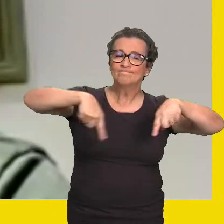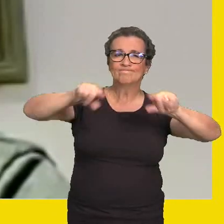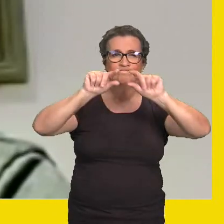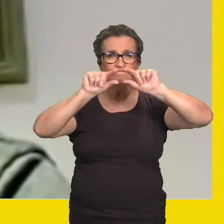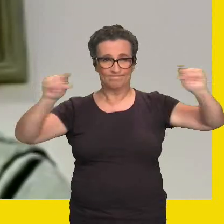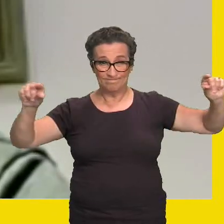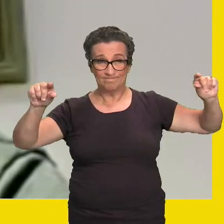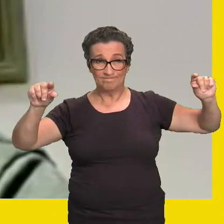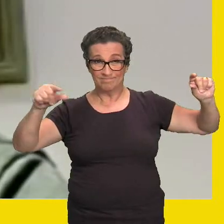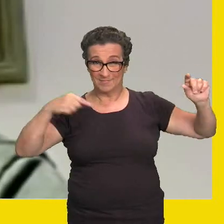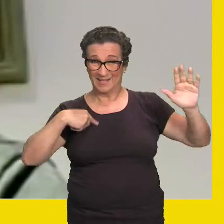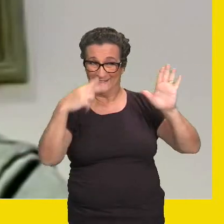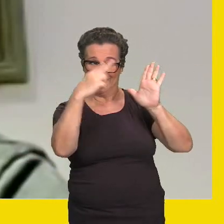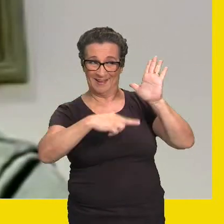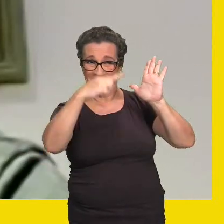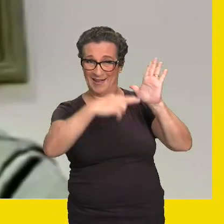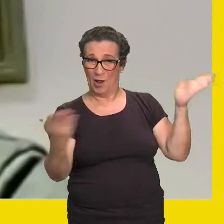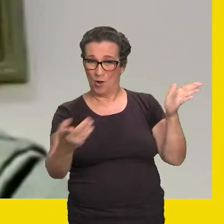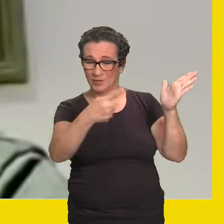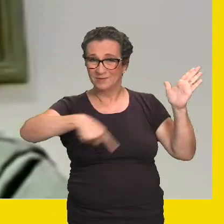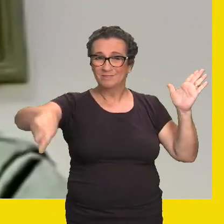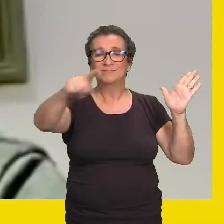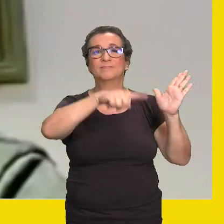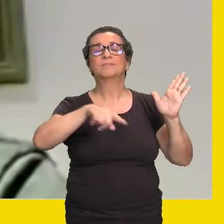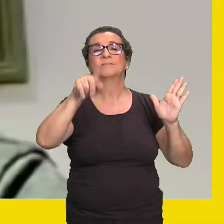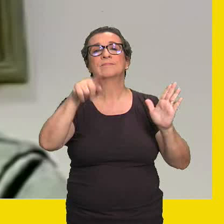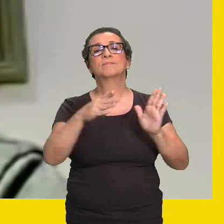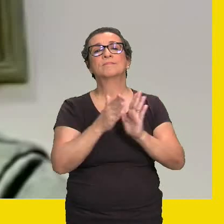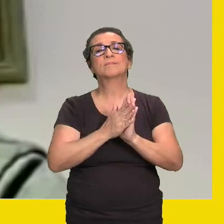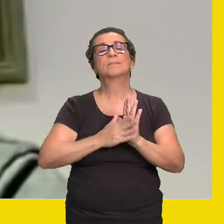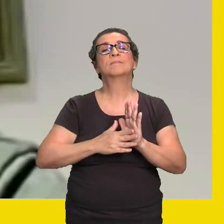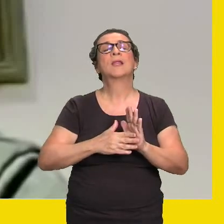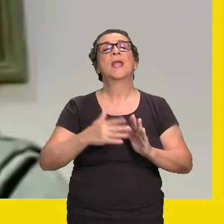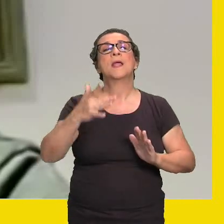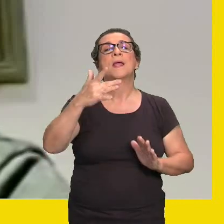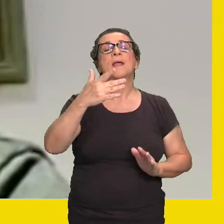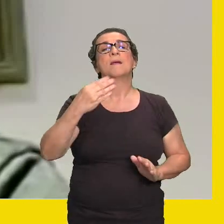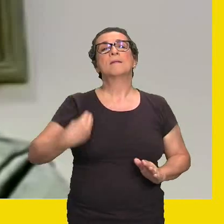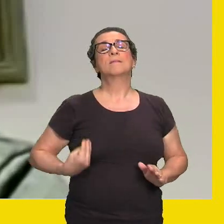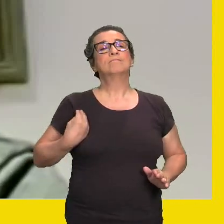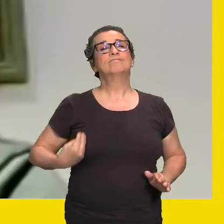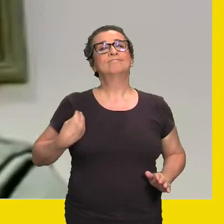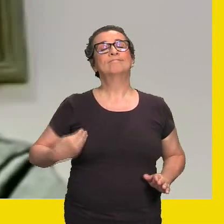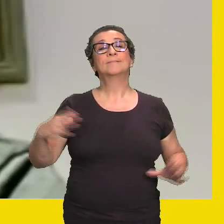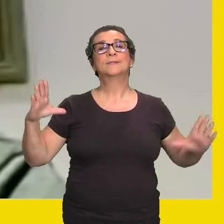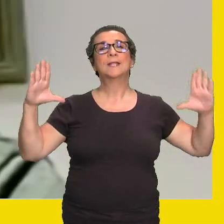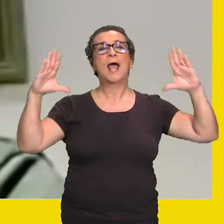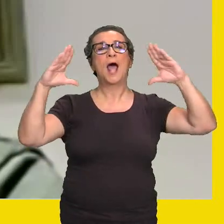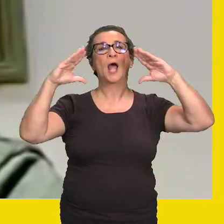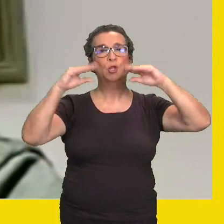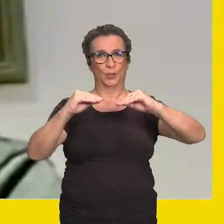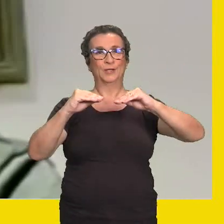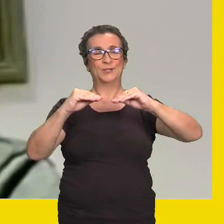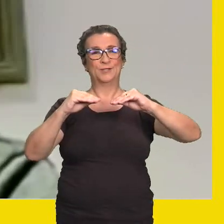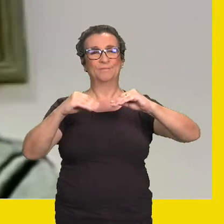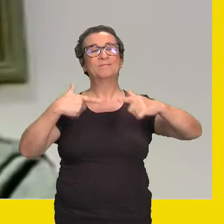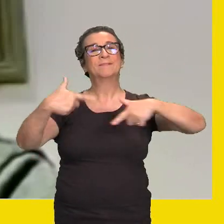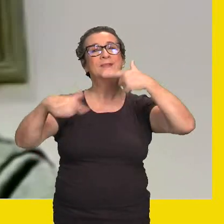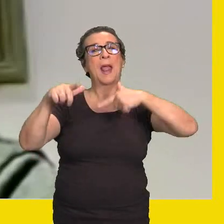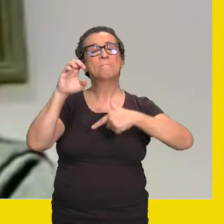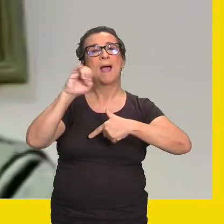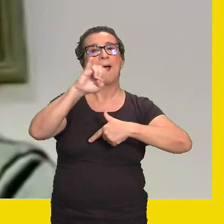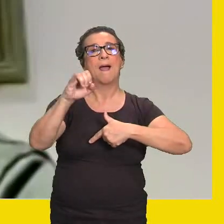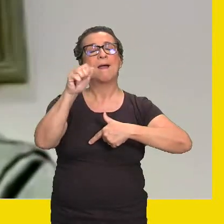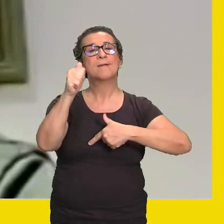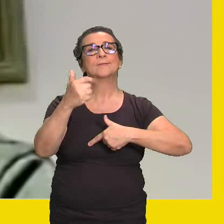que eu trouxe para a gente conversar hoje é do Passageiros da Noite, do Trabalho para a Gareja, Itinerários pelo Direito